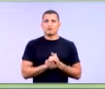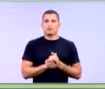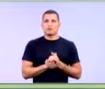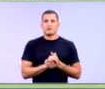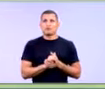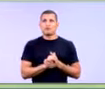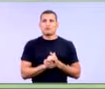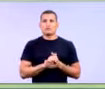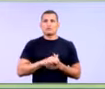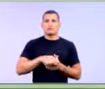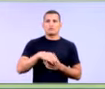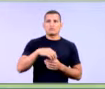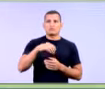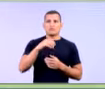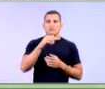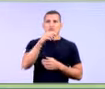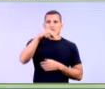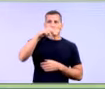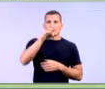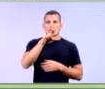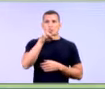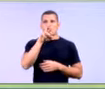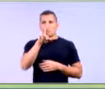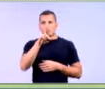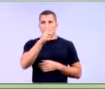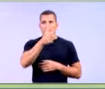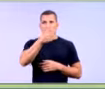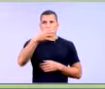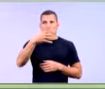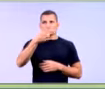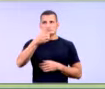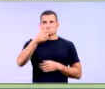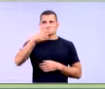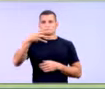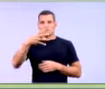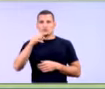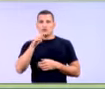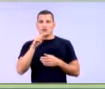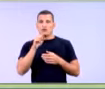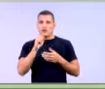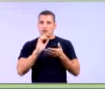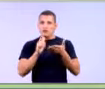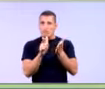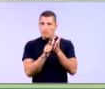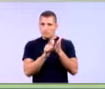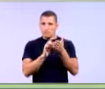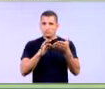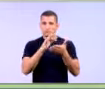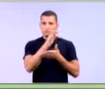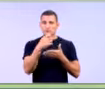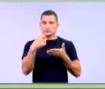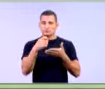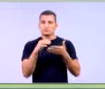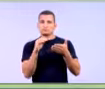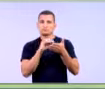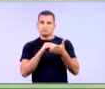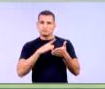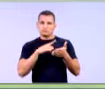NBR 14724. E essa folha de aprovação tem que conter constar, né, o nome do